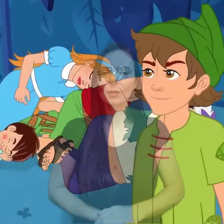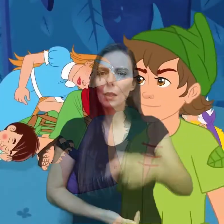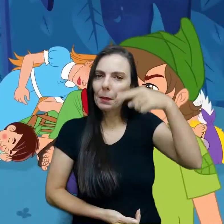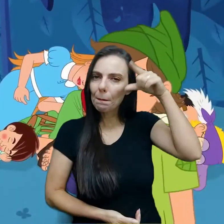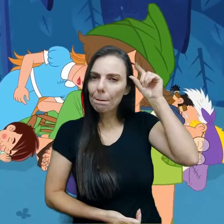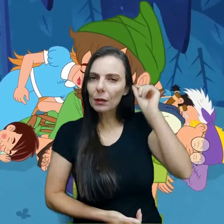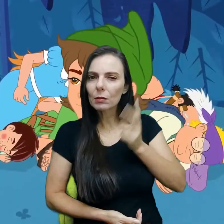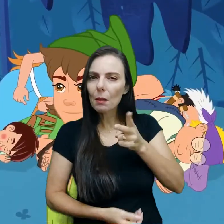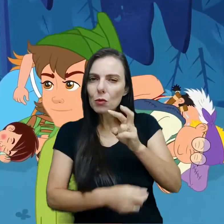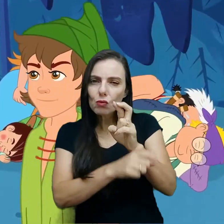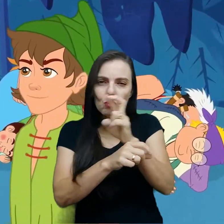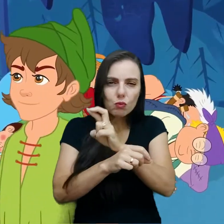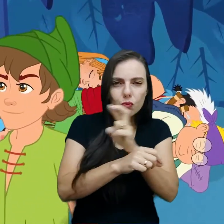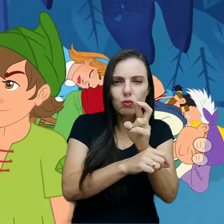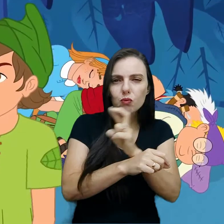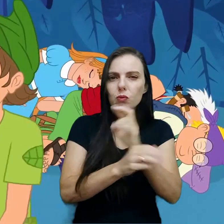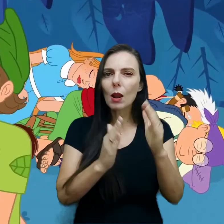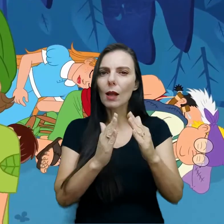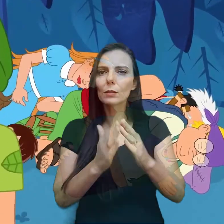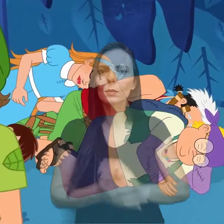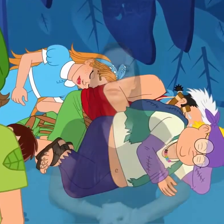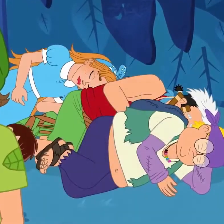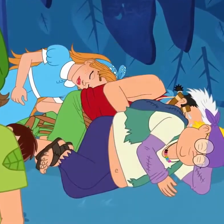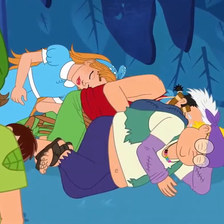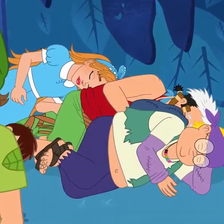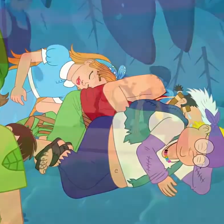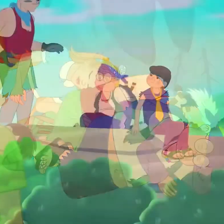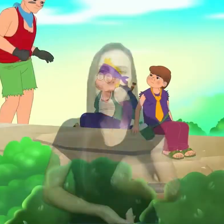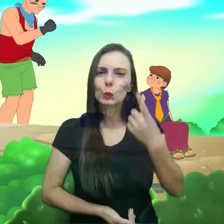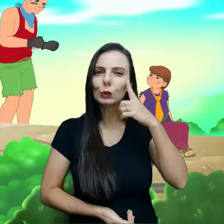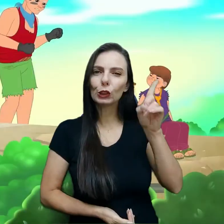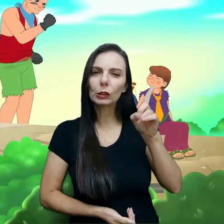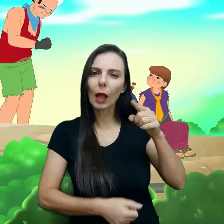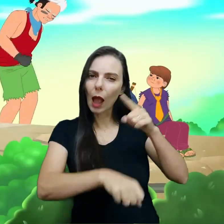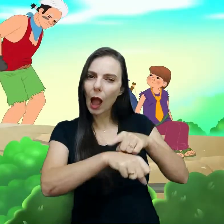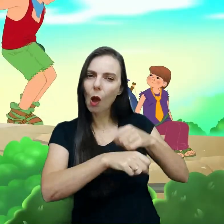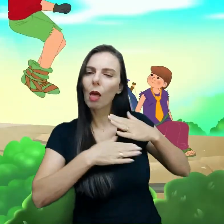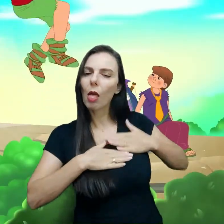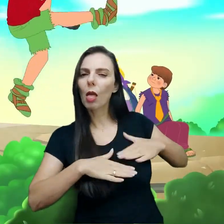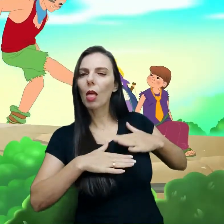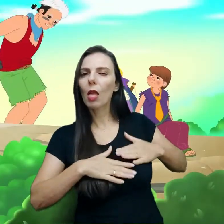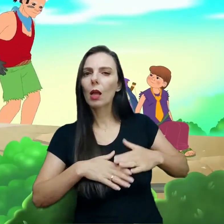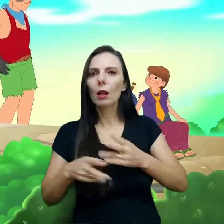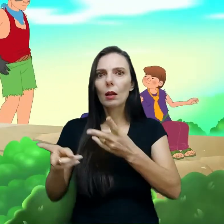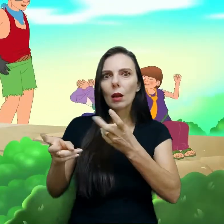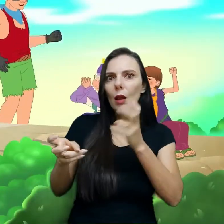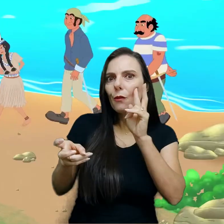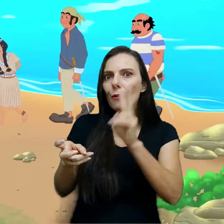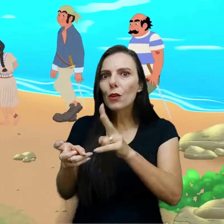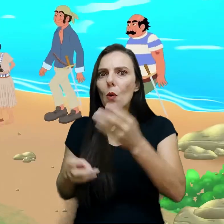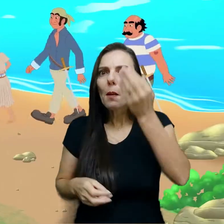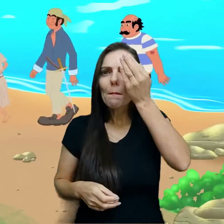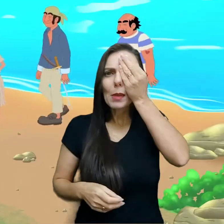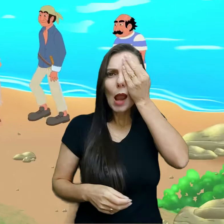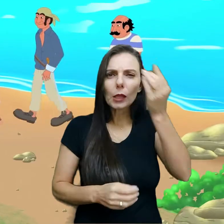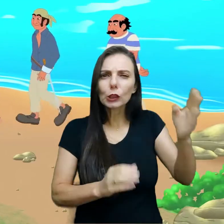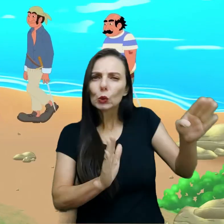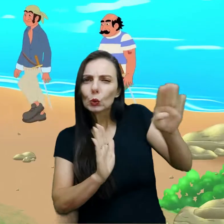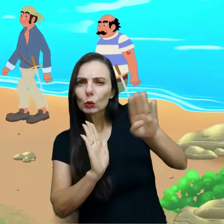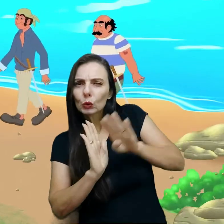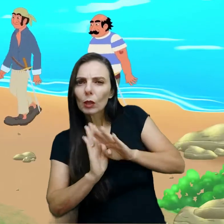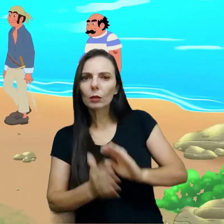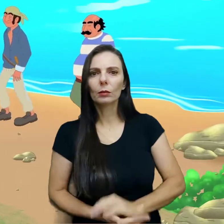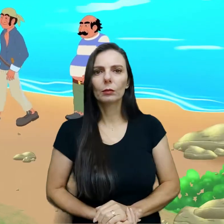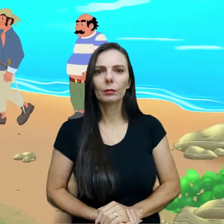E Peter sempre ficava vigiando a casa. Um dia, quando descansavam nas pedras, viram os piratas